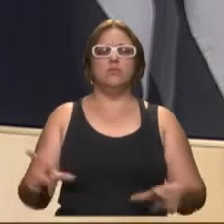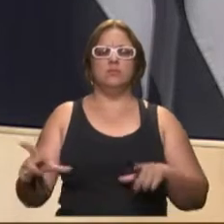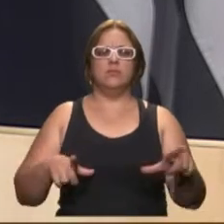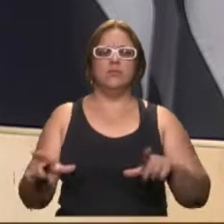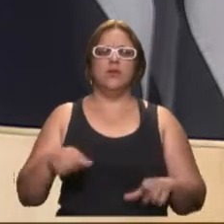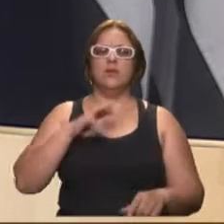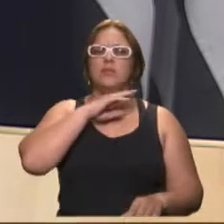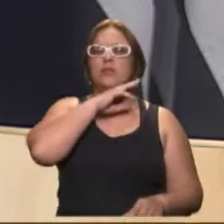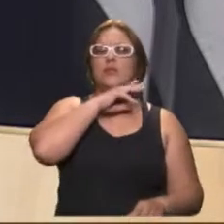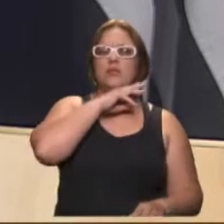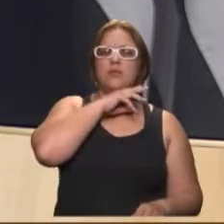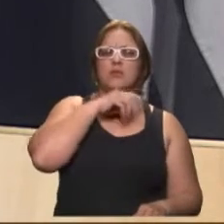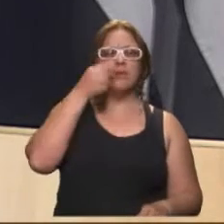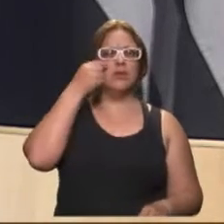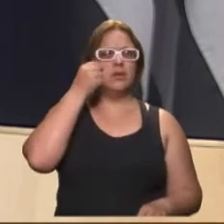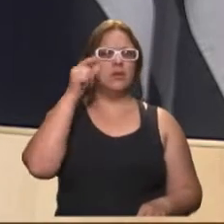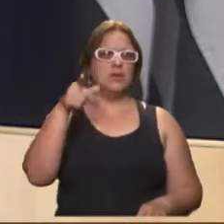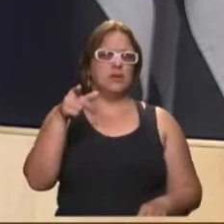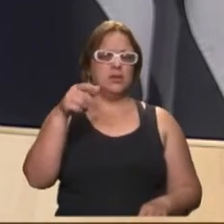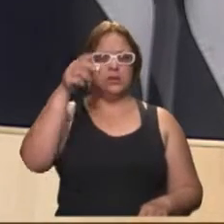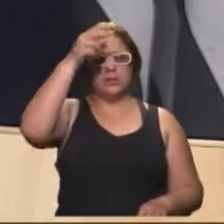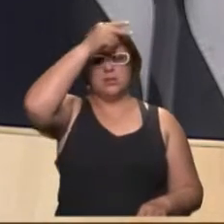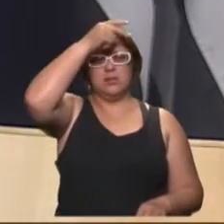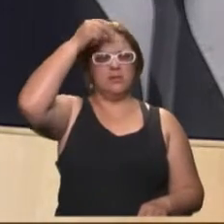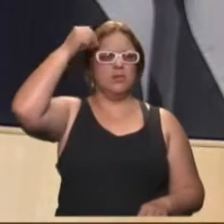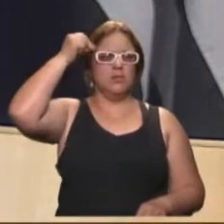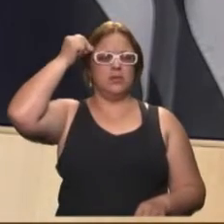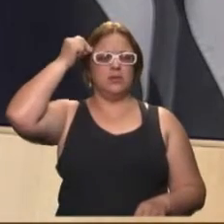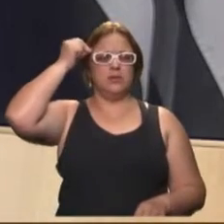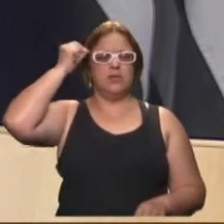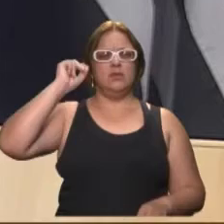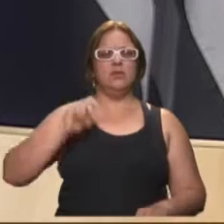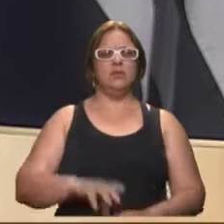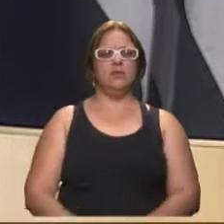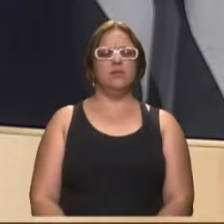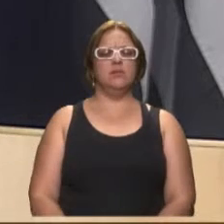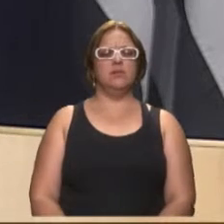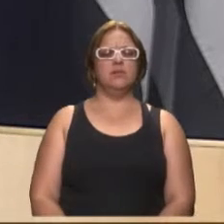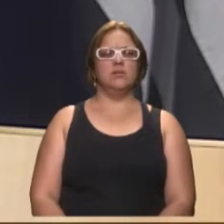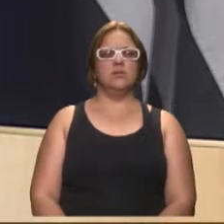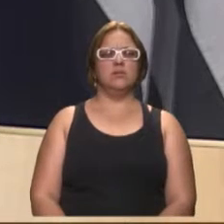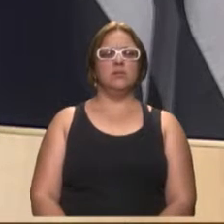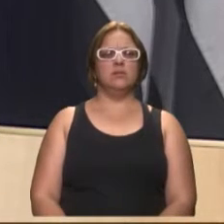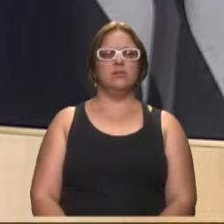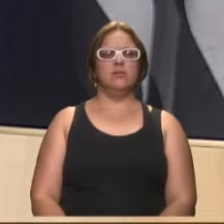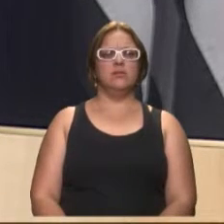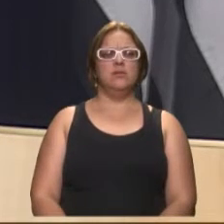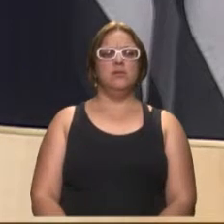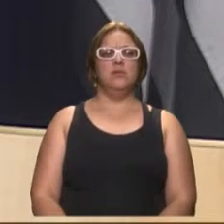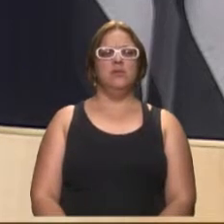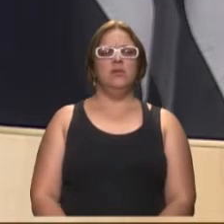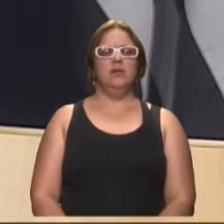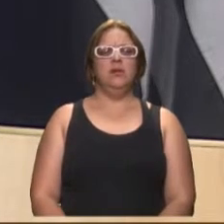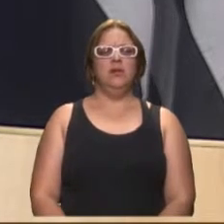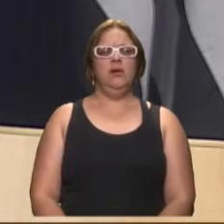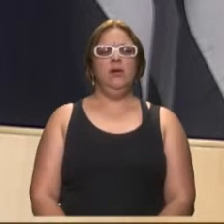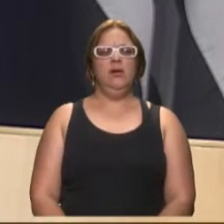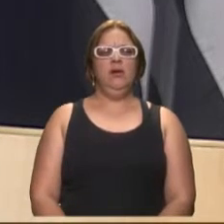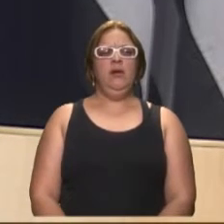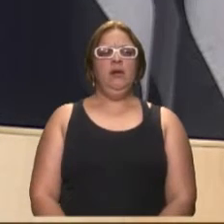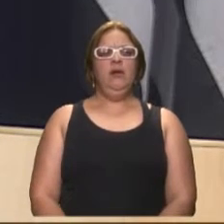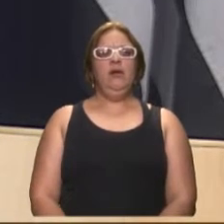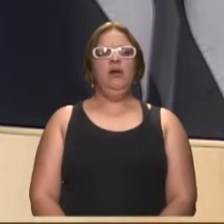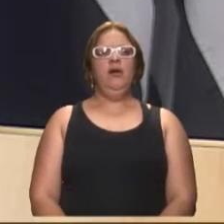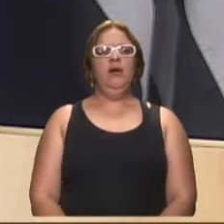atenção a este caso, encaminhamos o documento, vamos acompanhar, vamos marcar na Secretaria de Segurança e entender